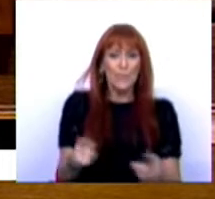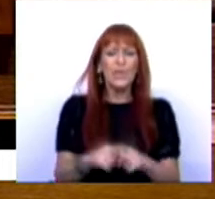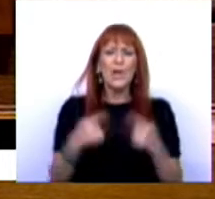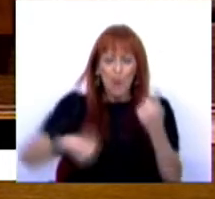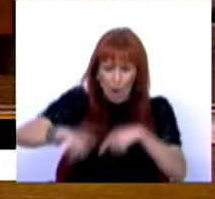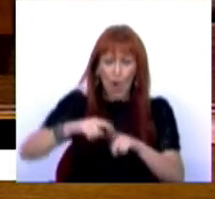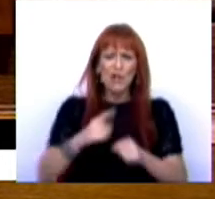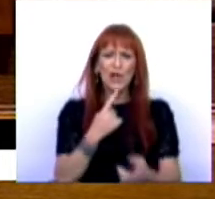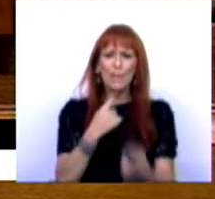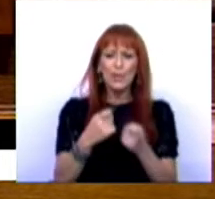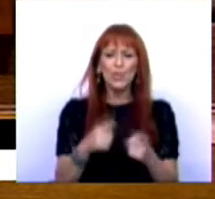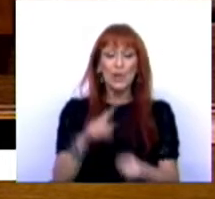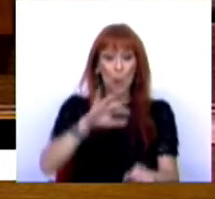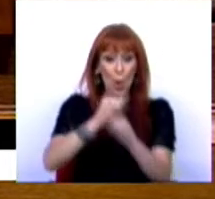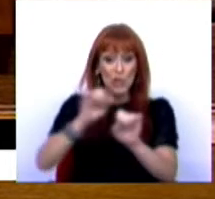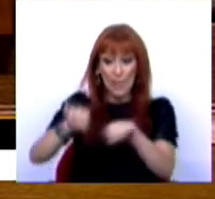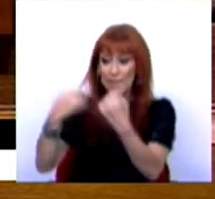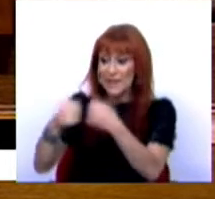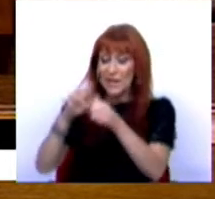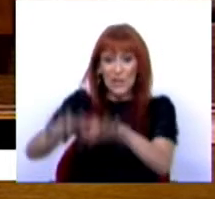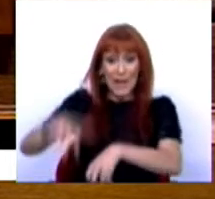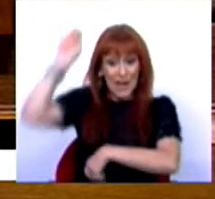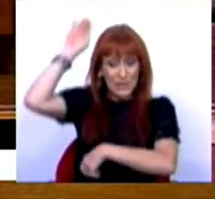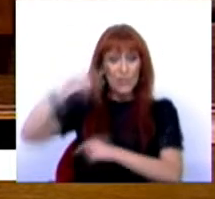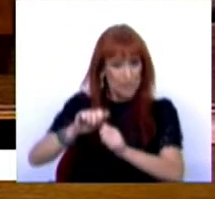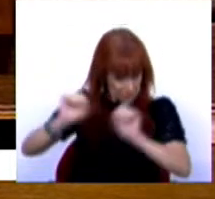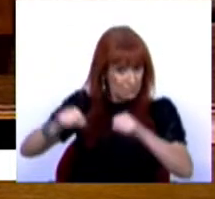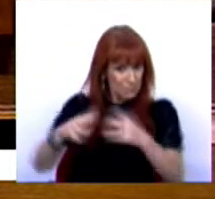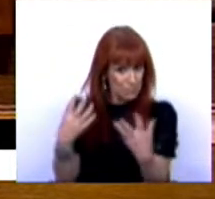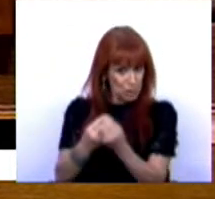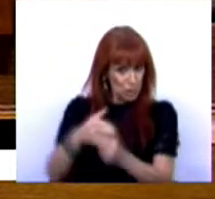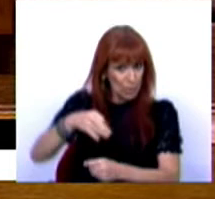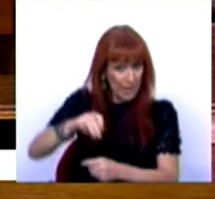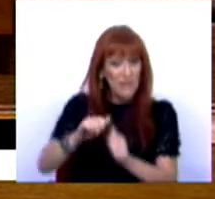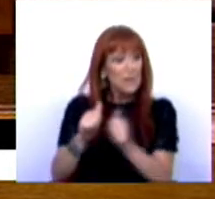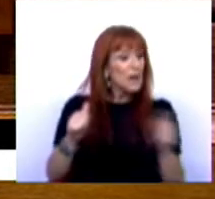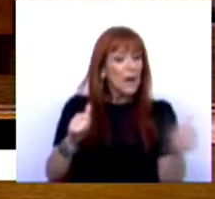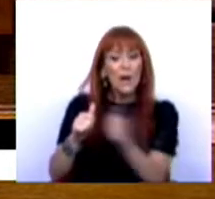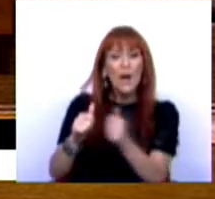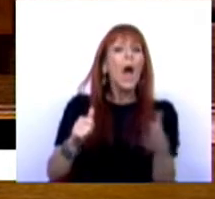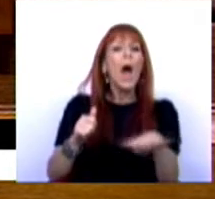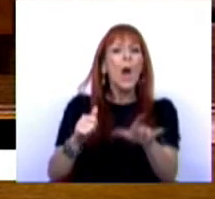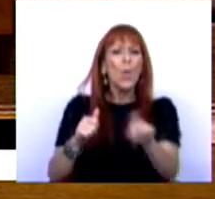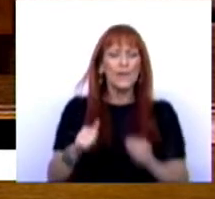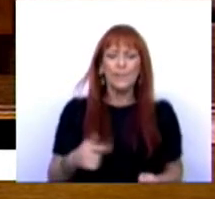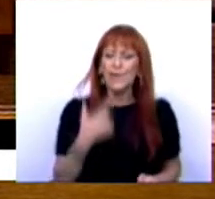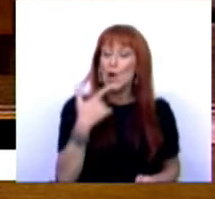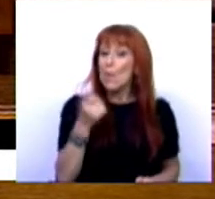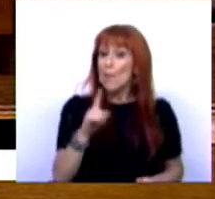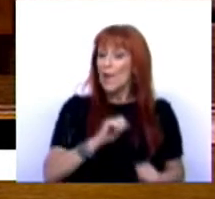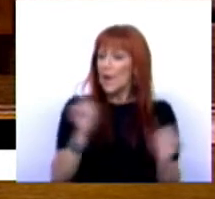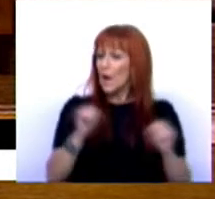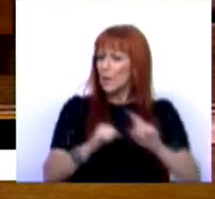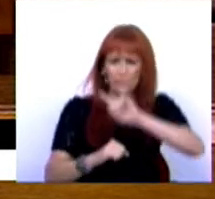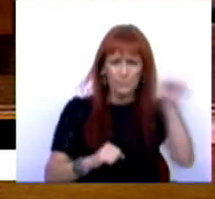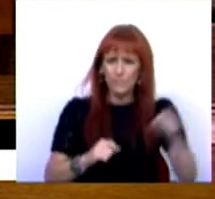seremos nós a perguntar aos restantes partidos na Assembleia se acompanham o PS ou de que lado estão. O que não podemos é